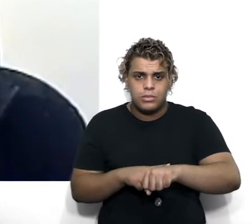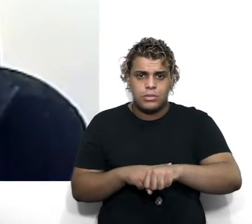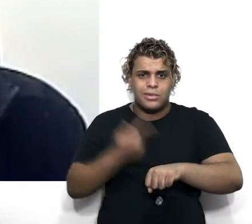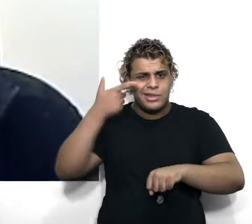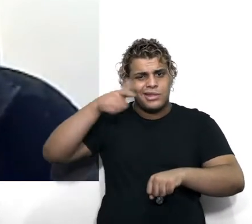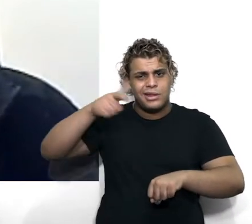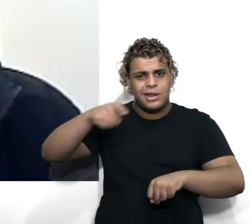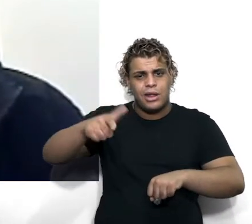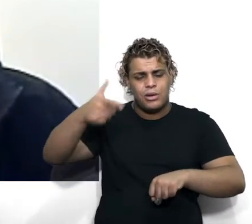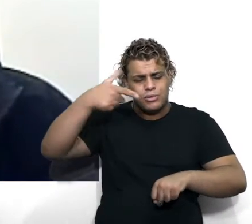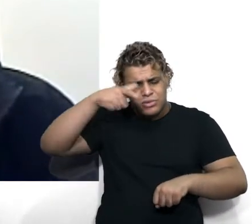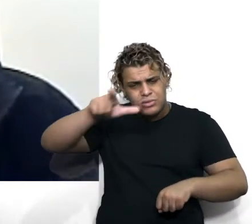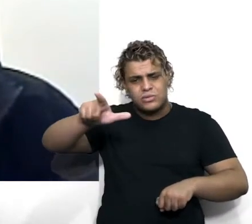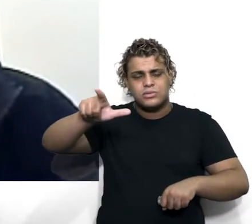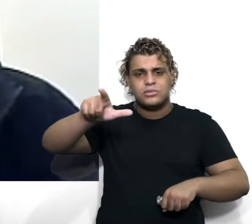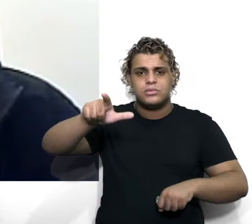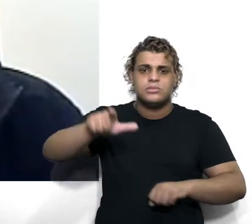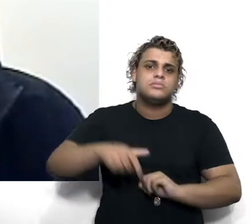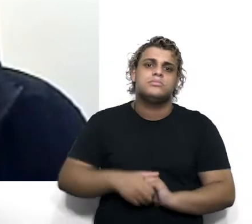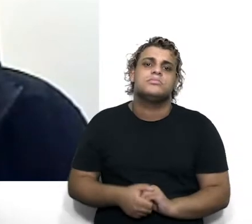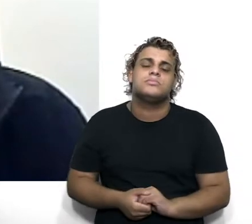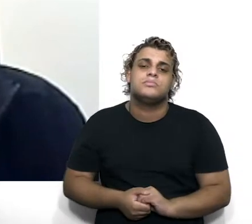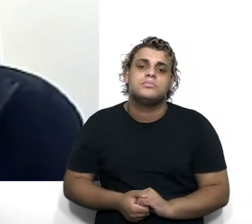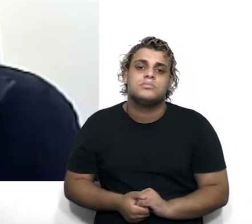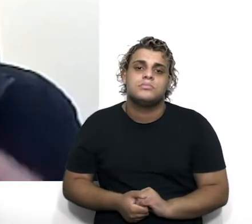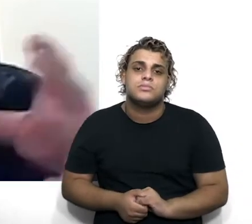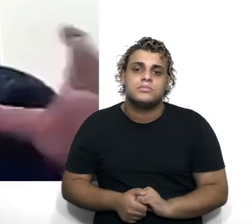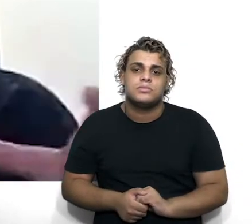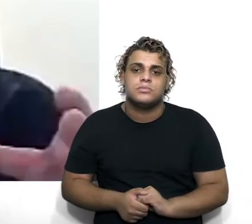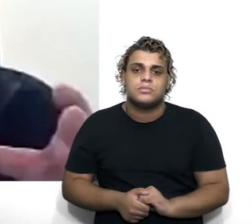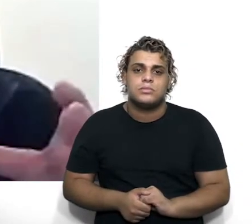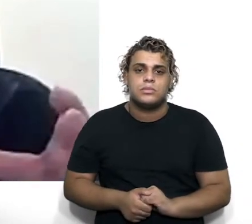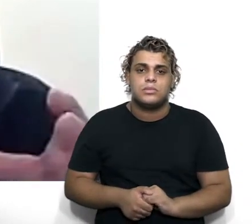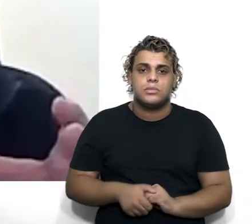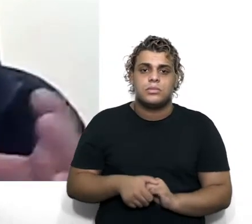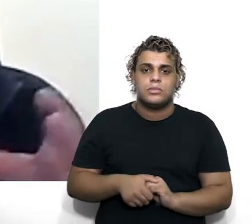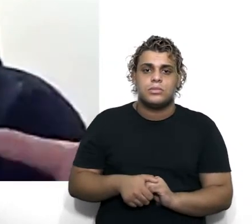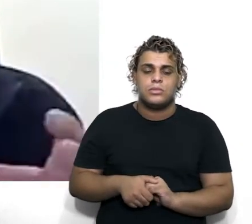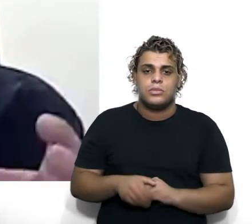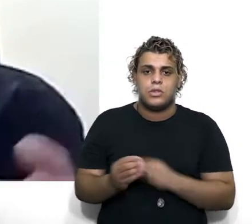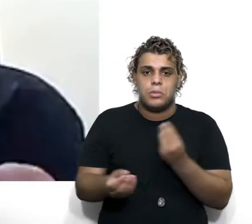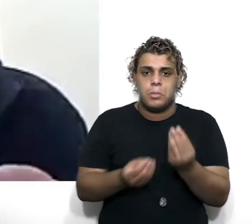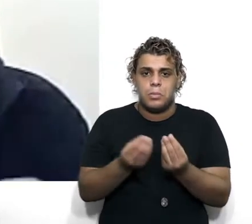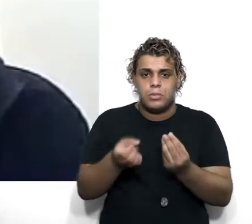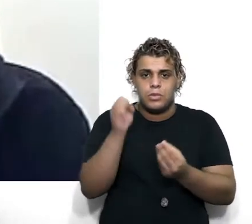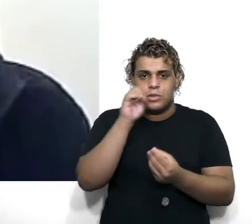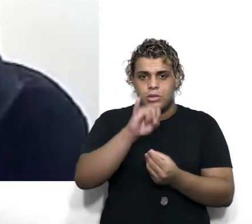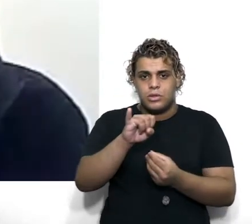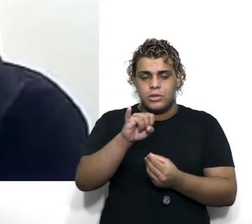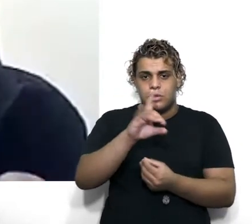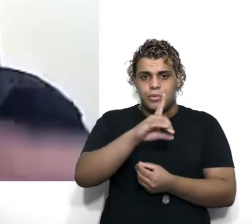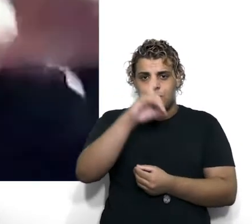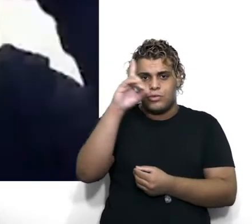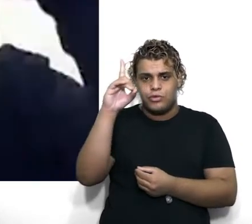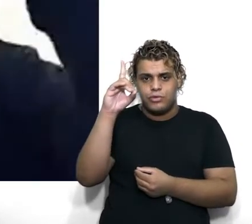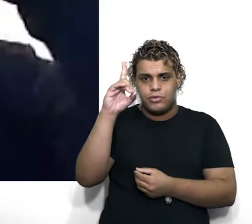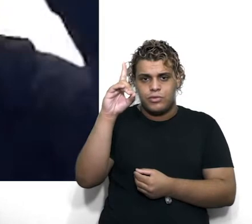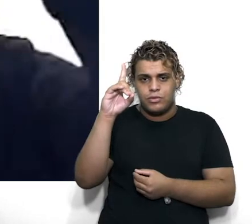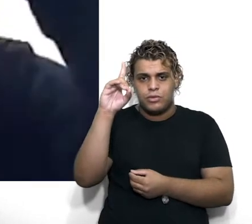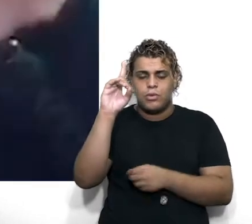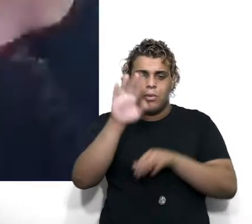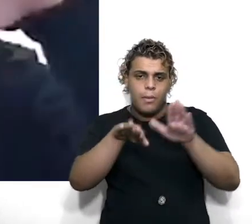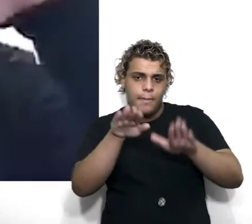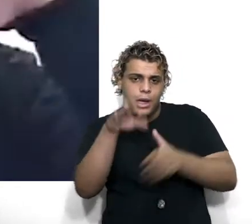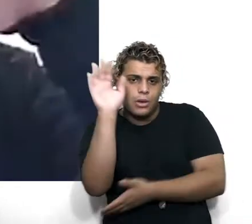relação aos dias é que é como se a superfície do dia fosse um pântano e nós acordássemos